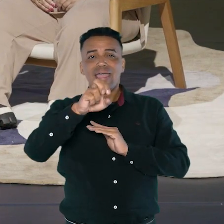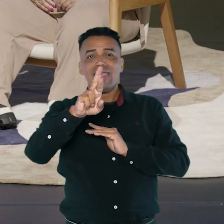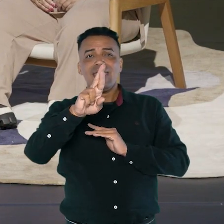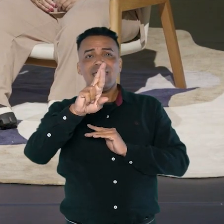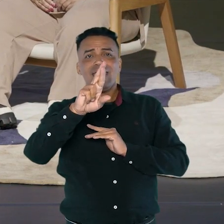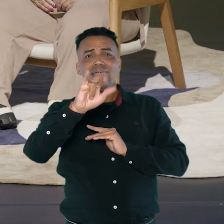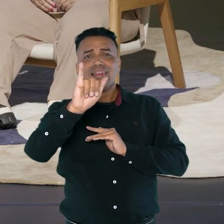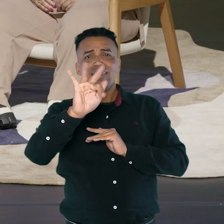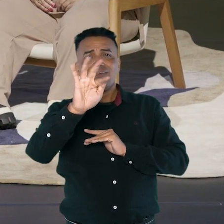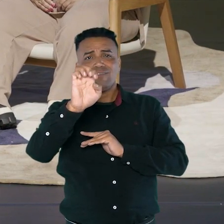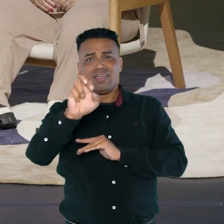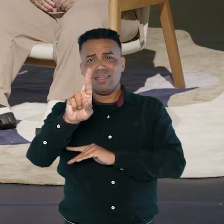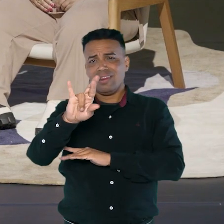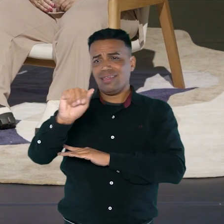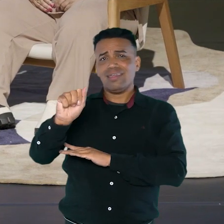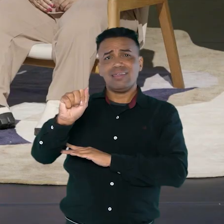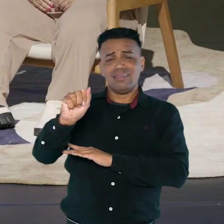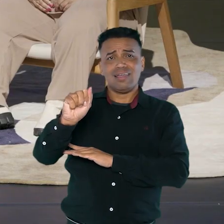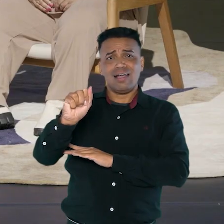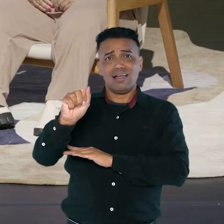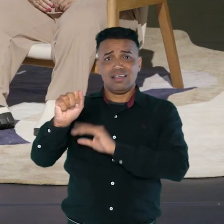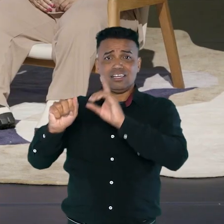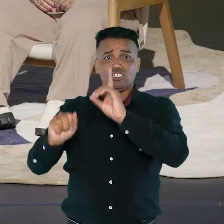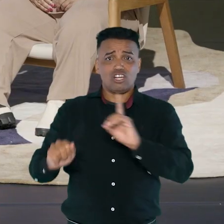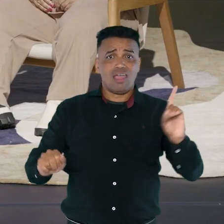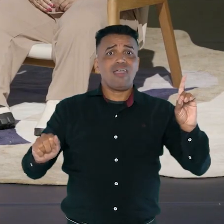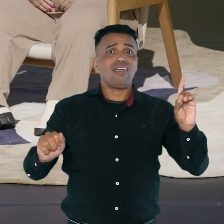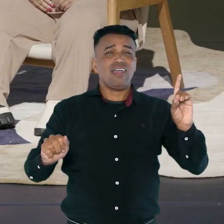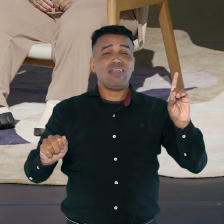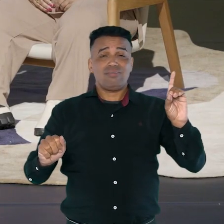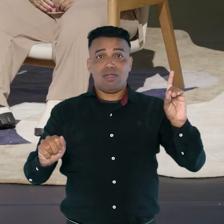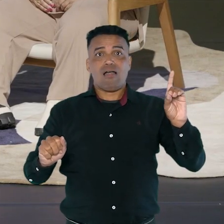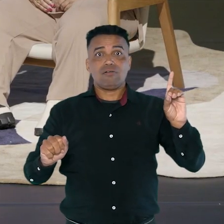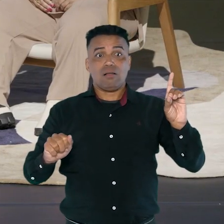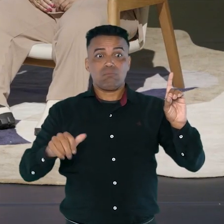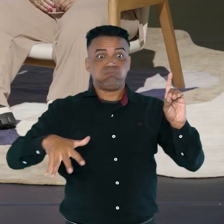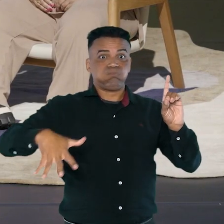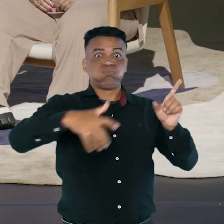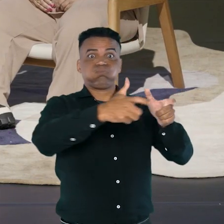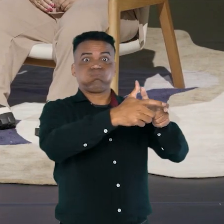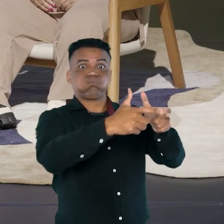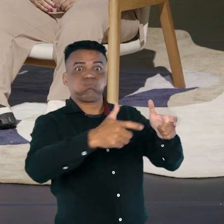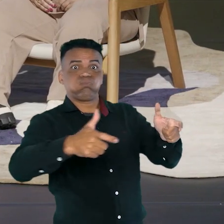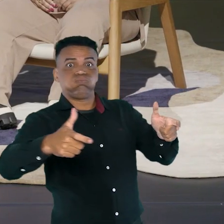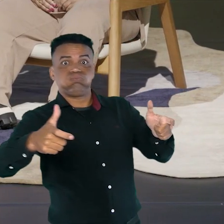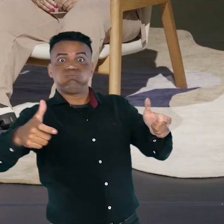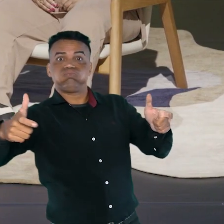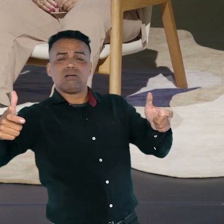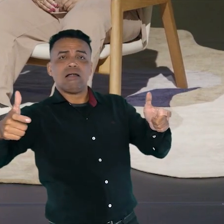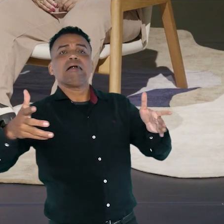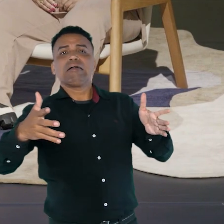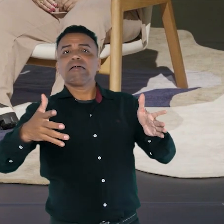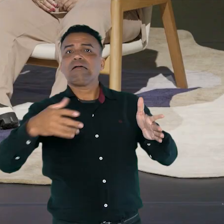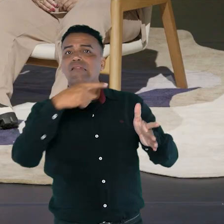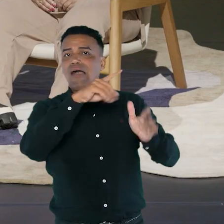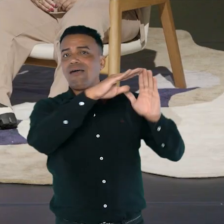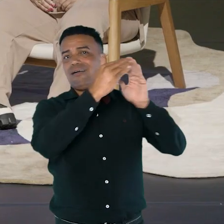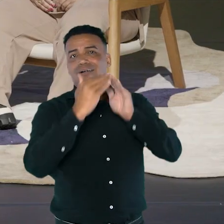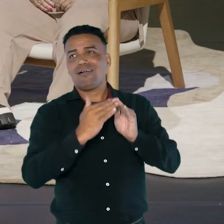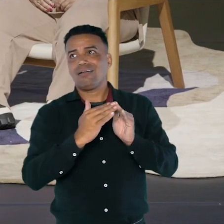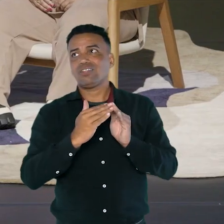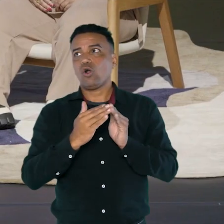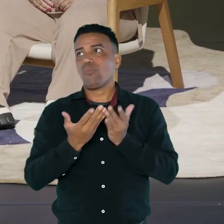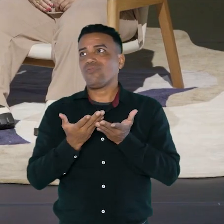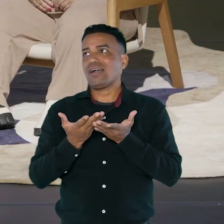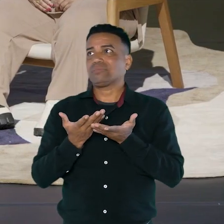outras ideias, né? De direita, de extrema direita, e ganhando um campo também. Como a gente faz para lidar com isso e manter